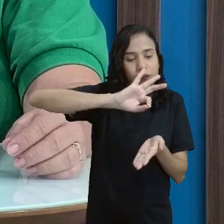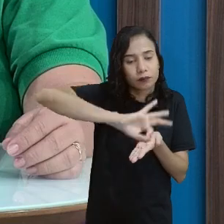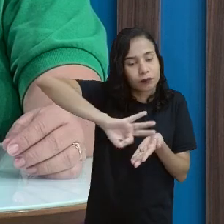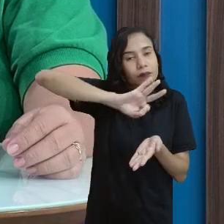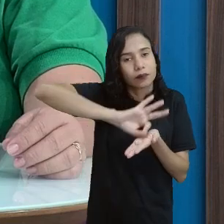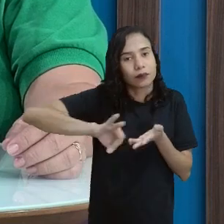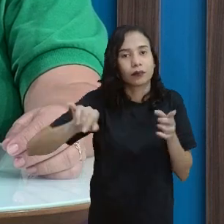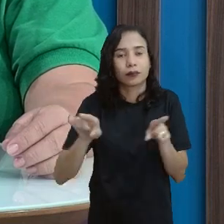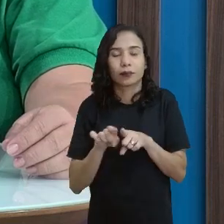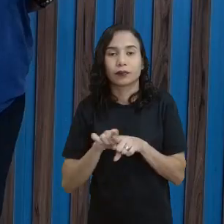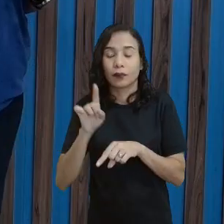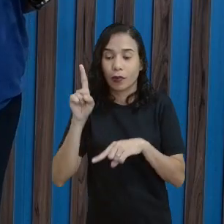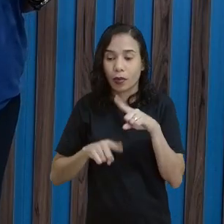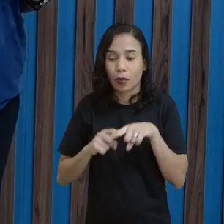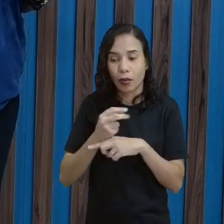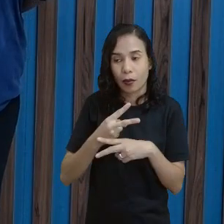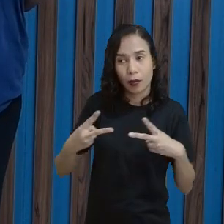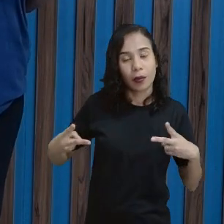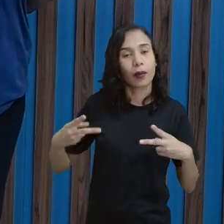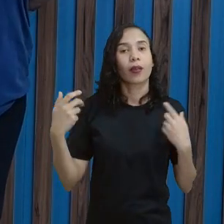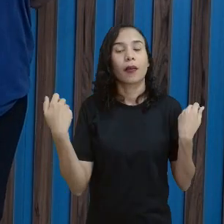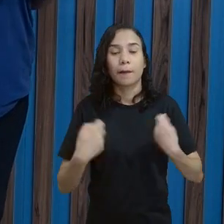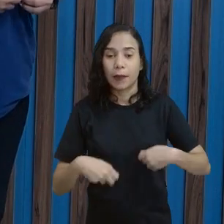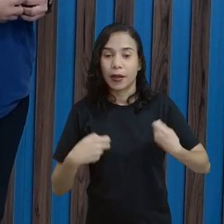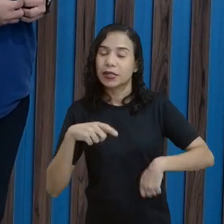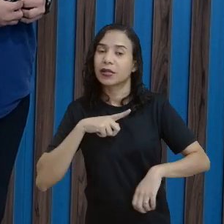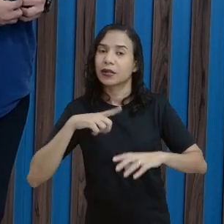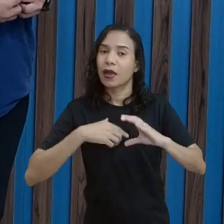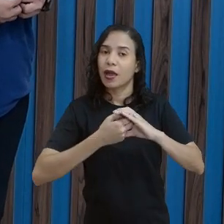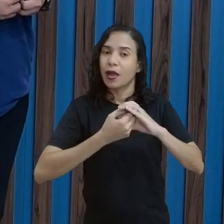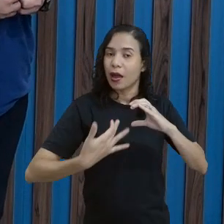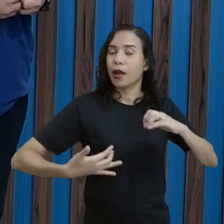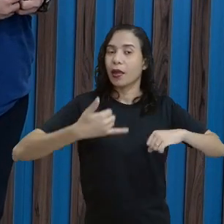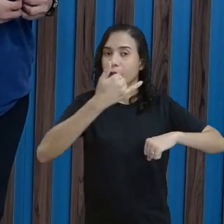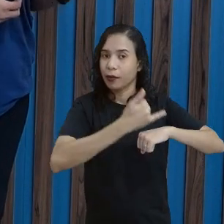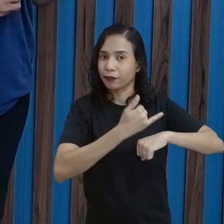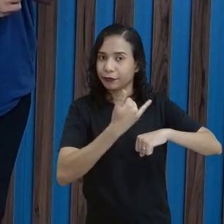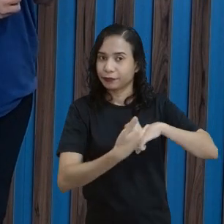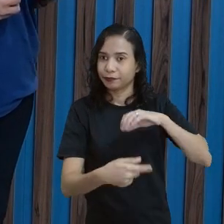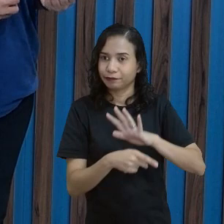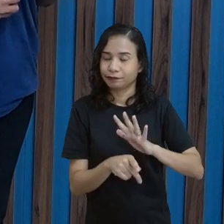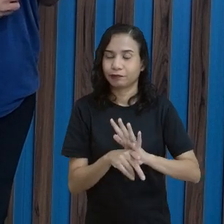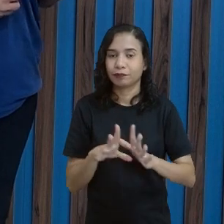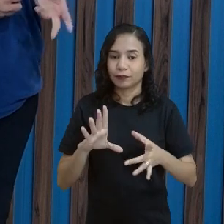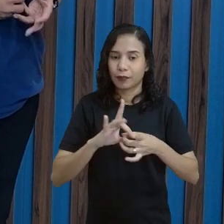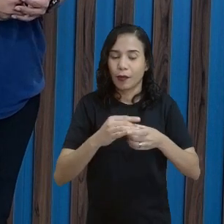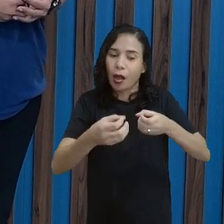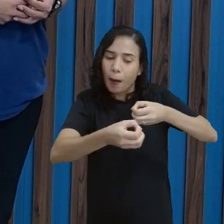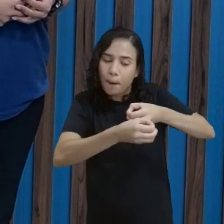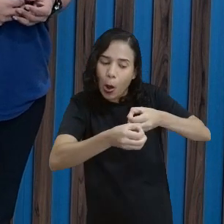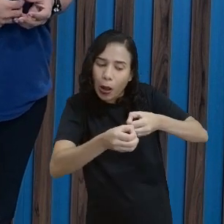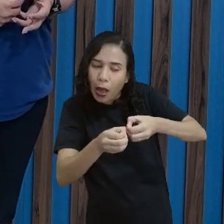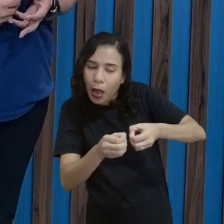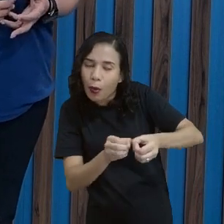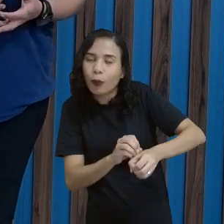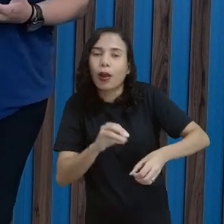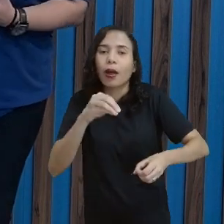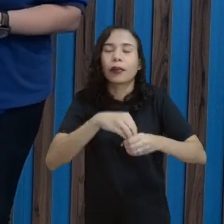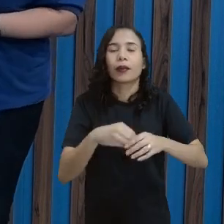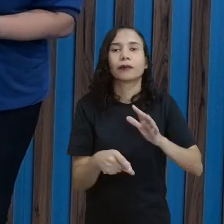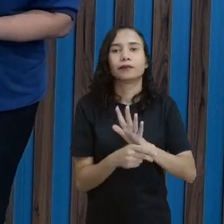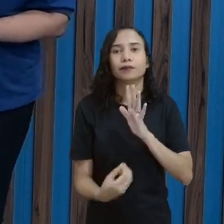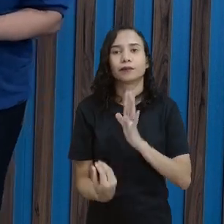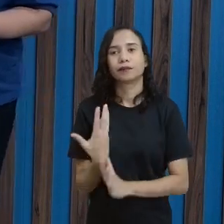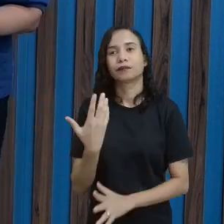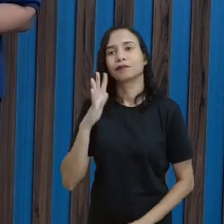também que o material, para ser imantado, tenha características metálicas, né? Tem ali moléculas que são, né, advindas